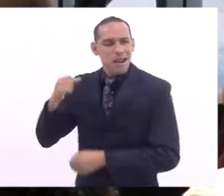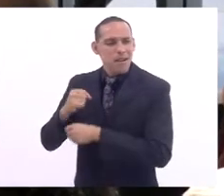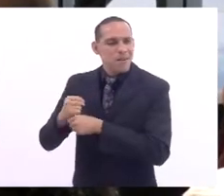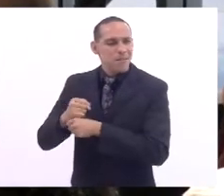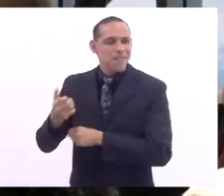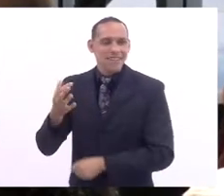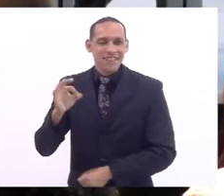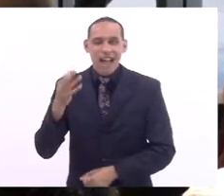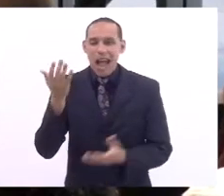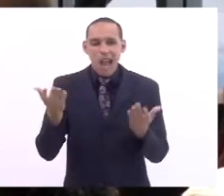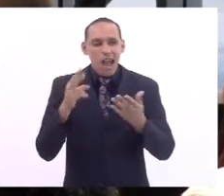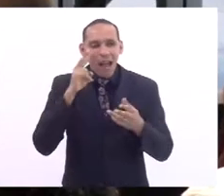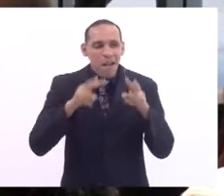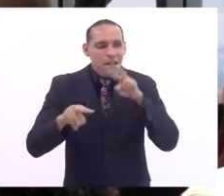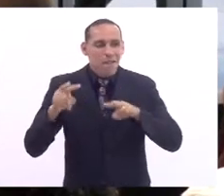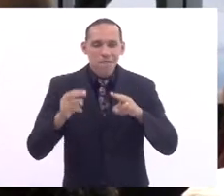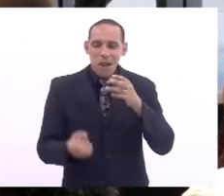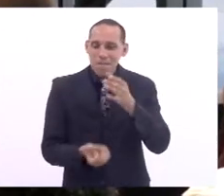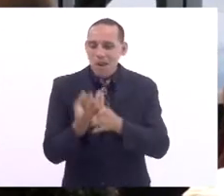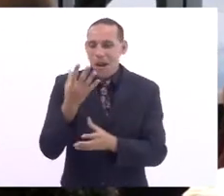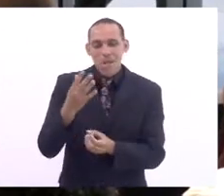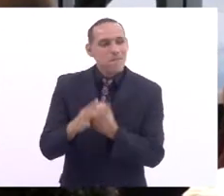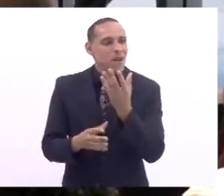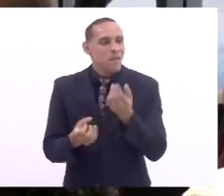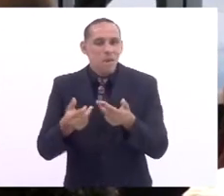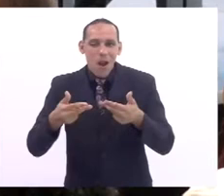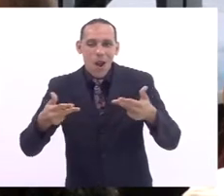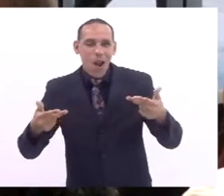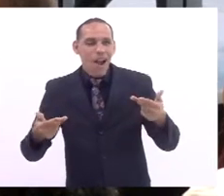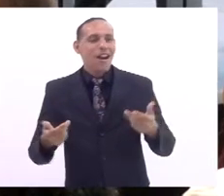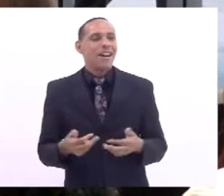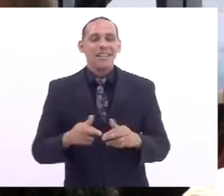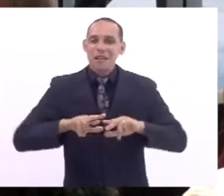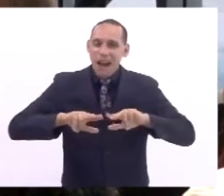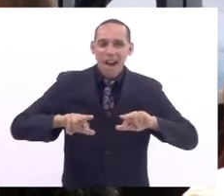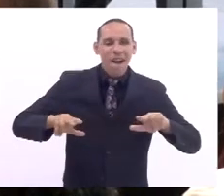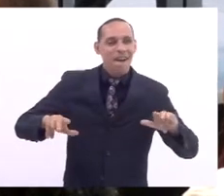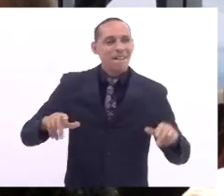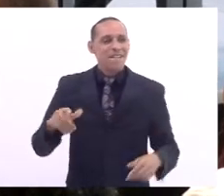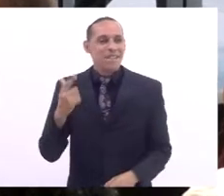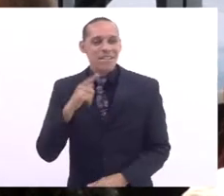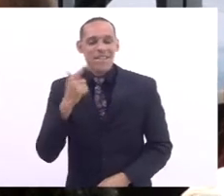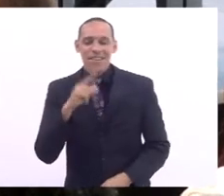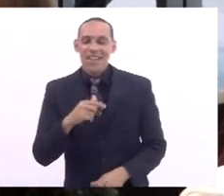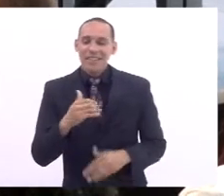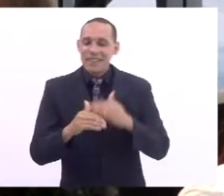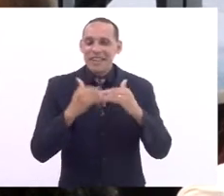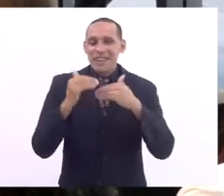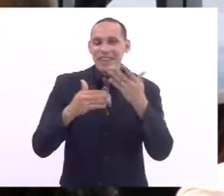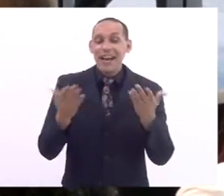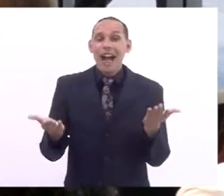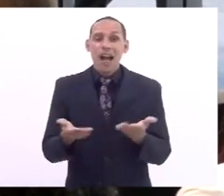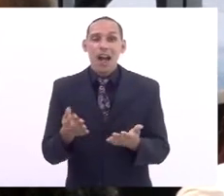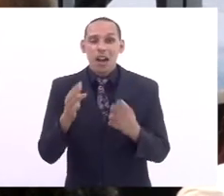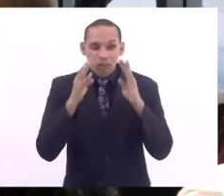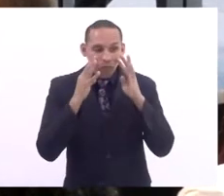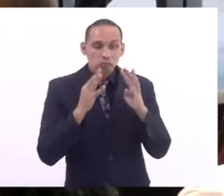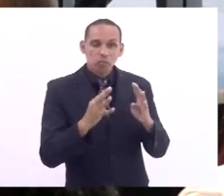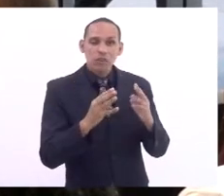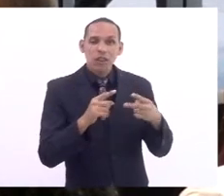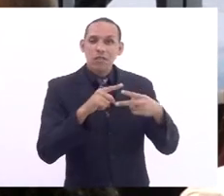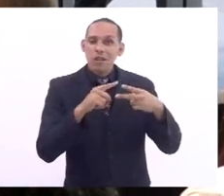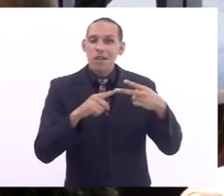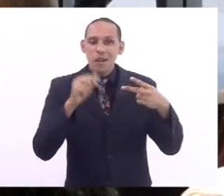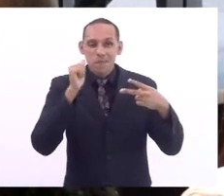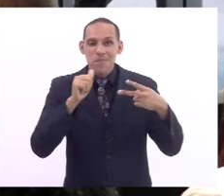agora você vendo os frutos né amadurecendo e prosperando bom é nós vamos ouvir agora as nossas